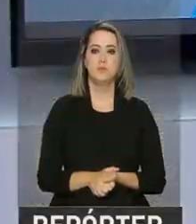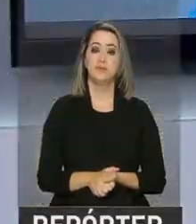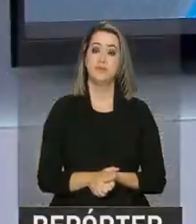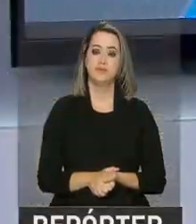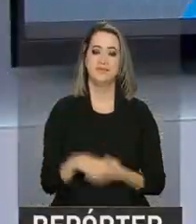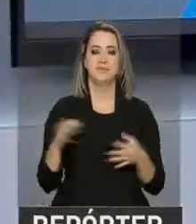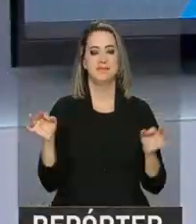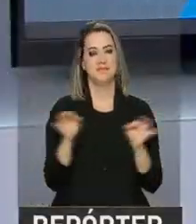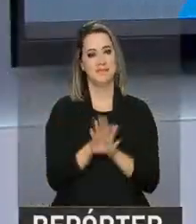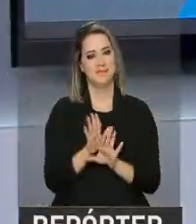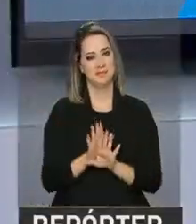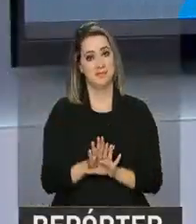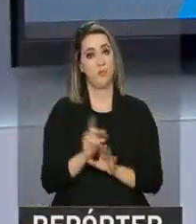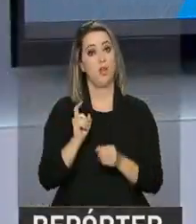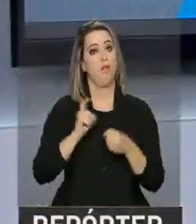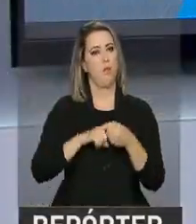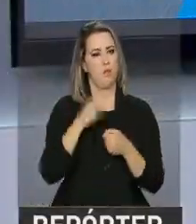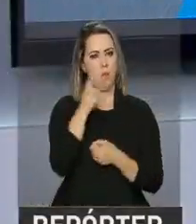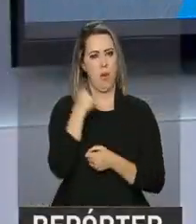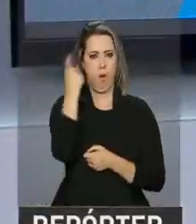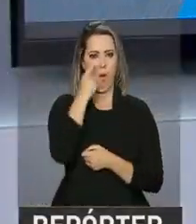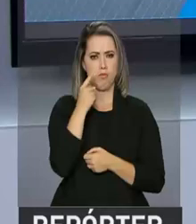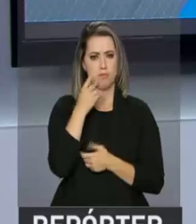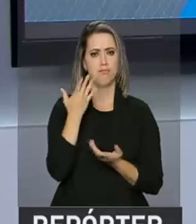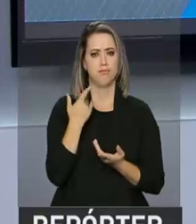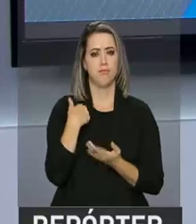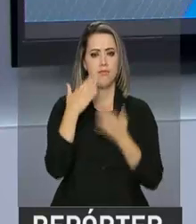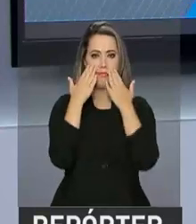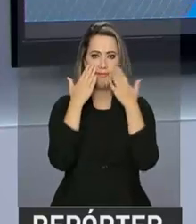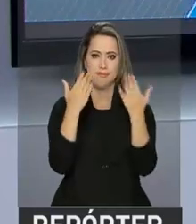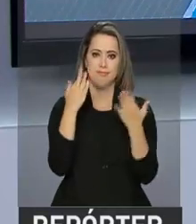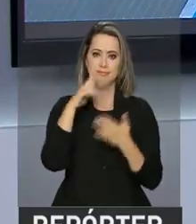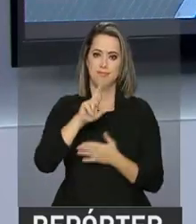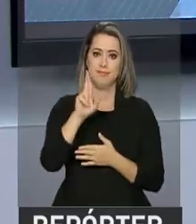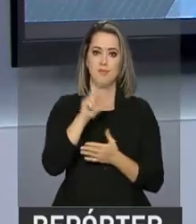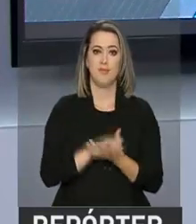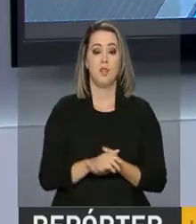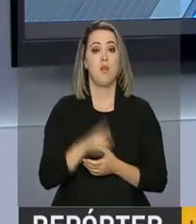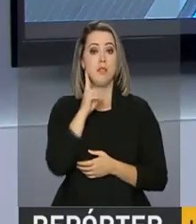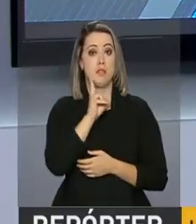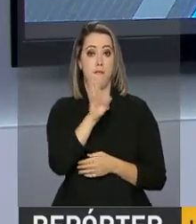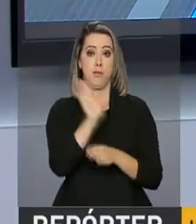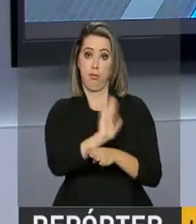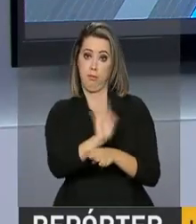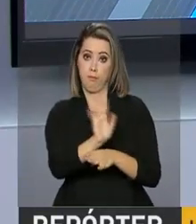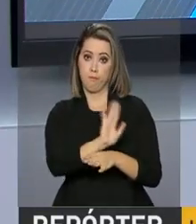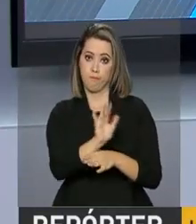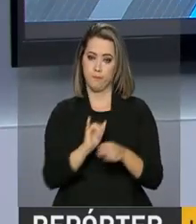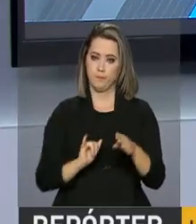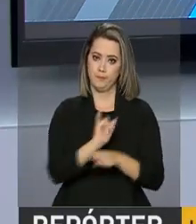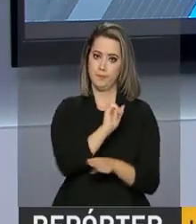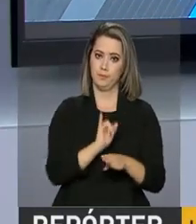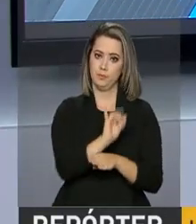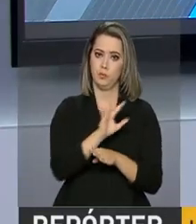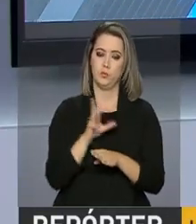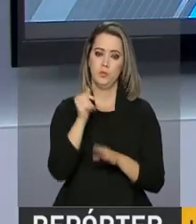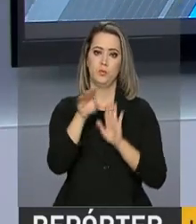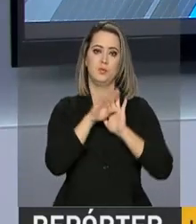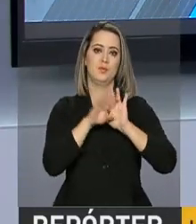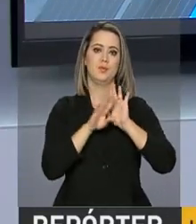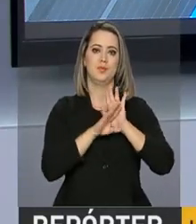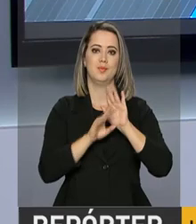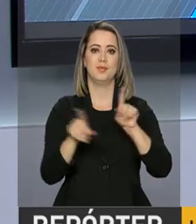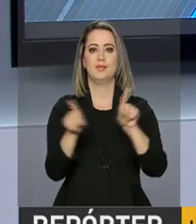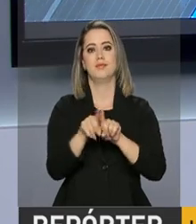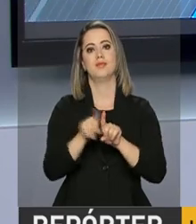Nós ficamos por aqui e voltaremos em 1 hora na próxima edição do Repórter NBR. Você pode rever as reportagens no YouTube e toda